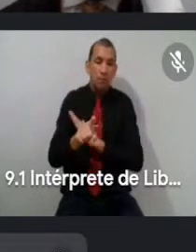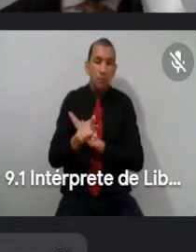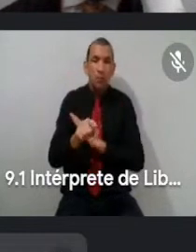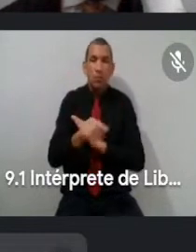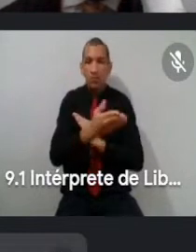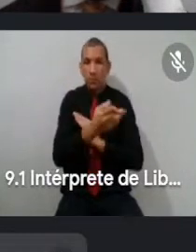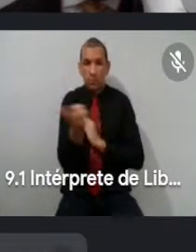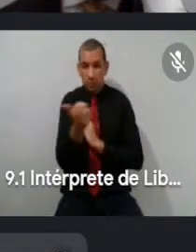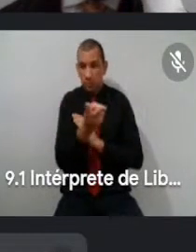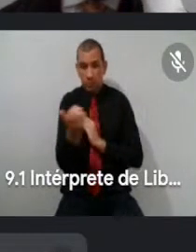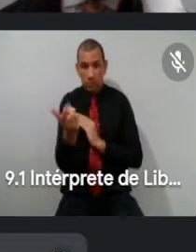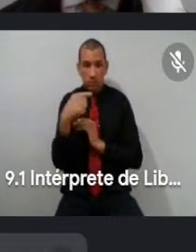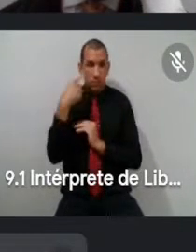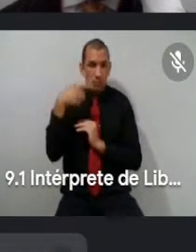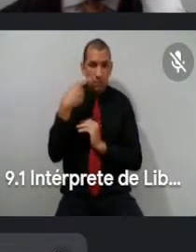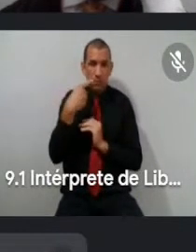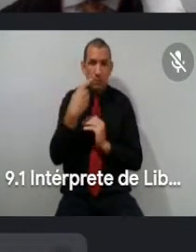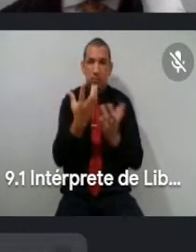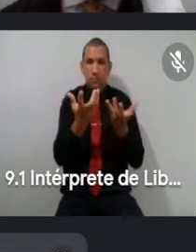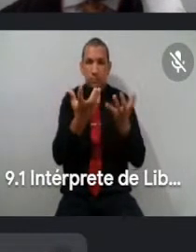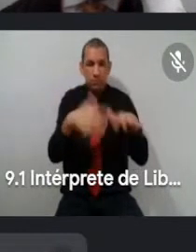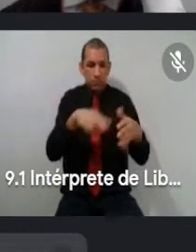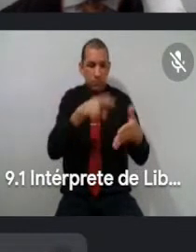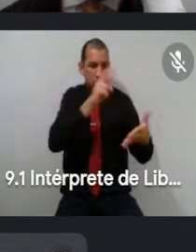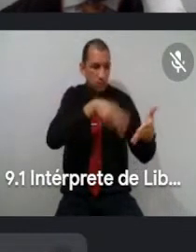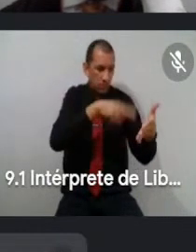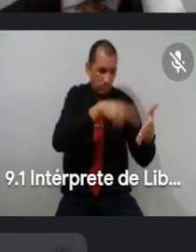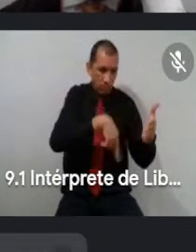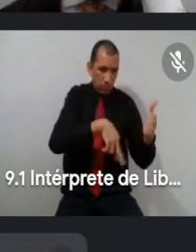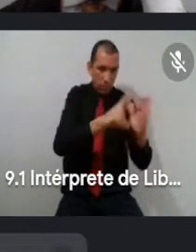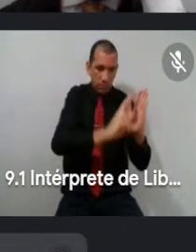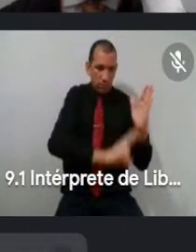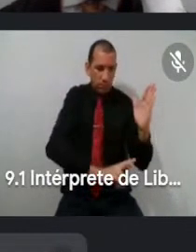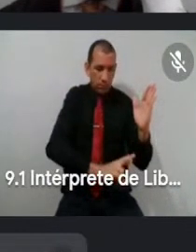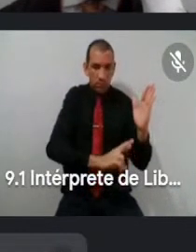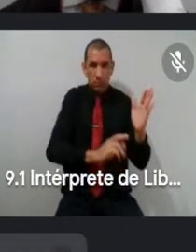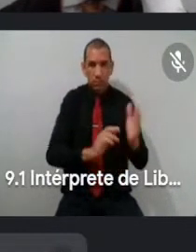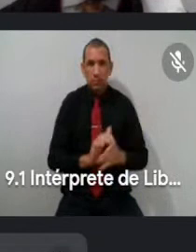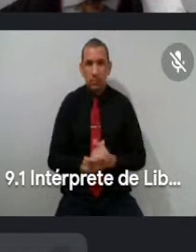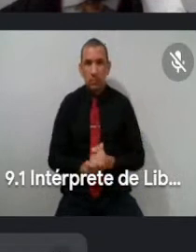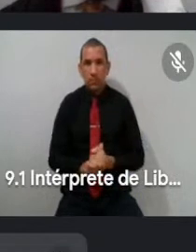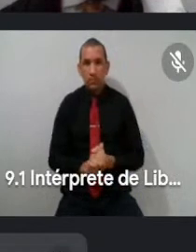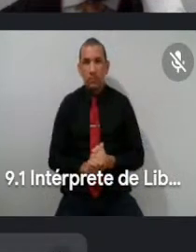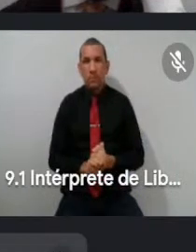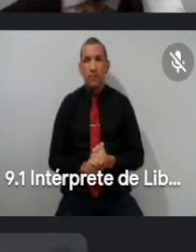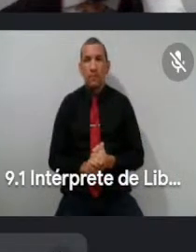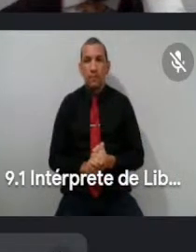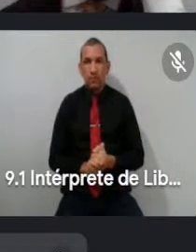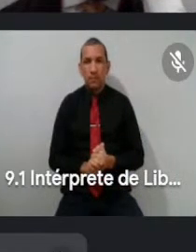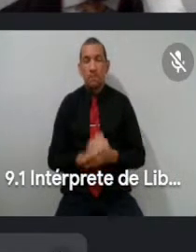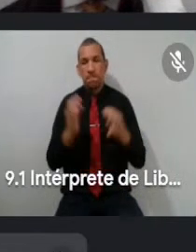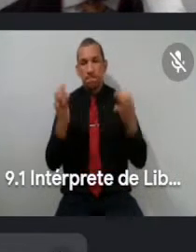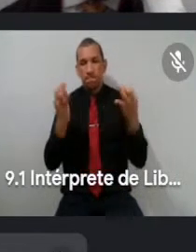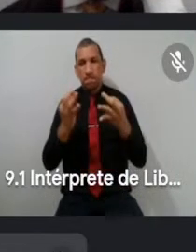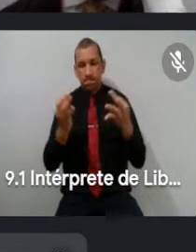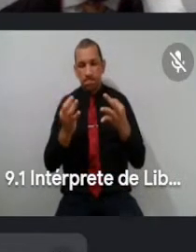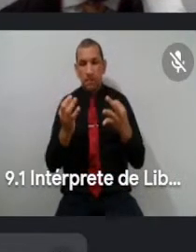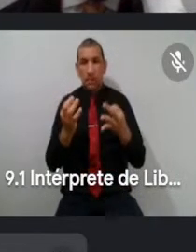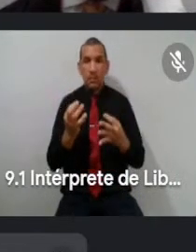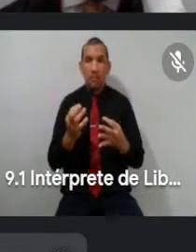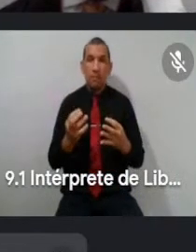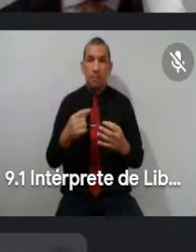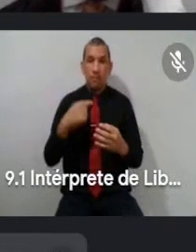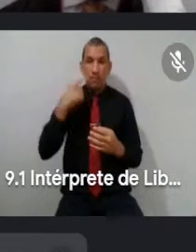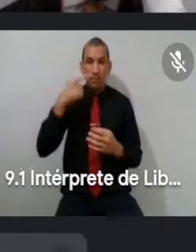os advogados feliz dispenso uma leitura do relatório é perfeito tem